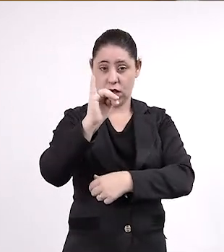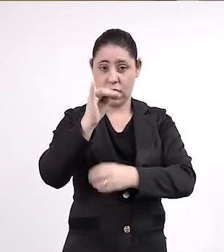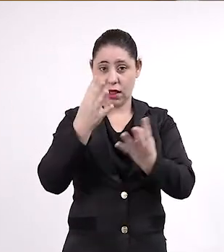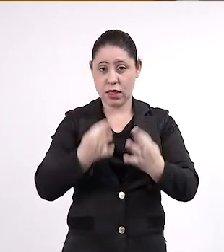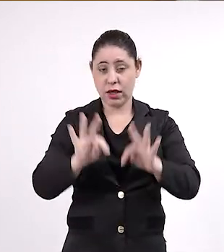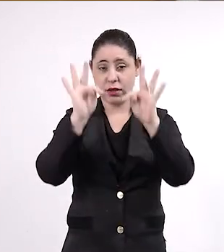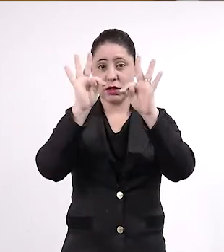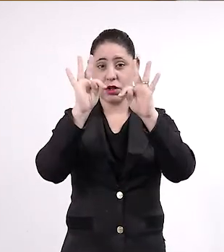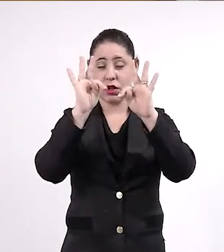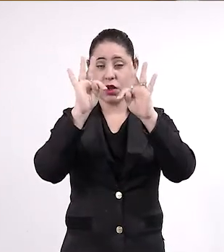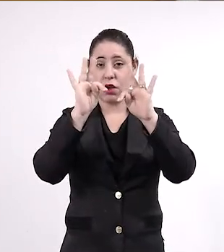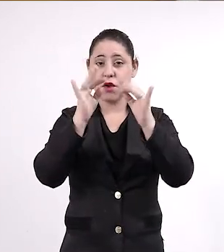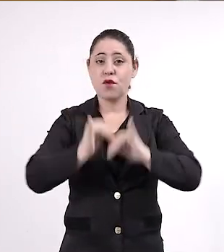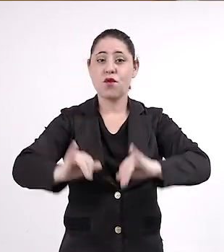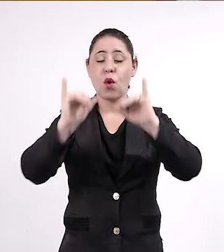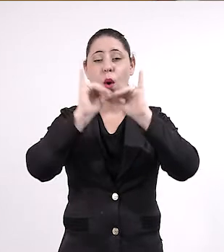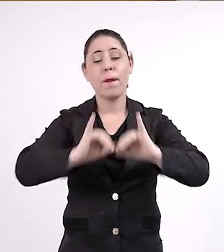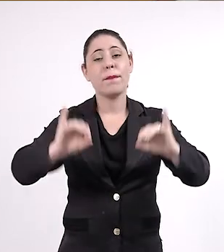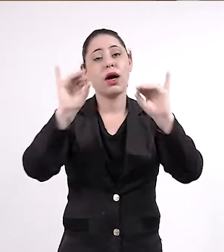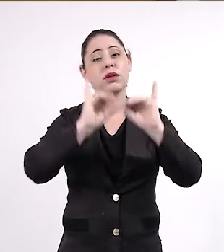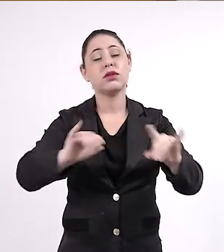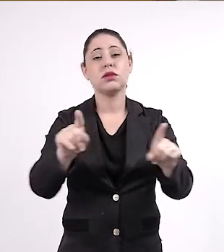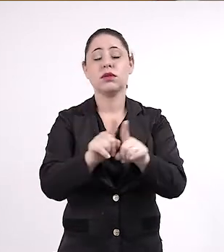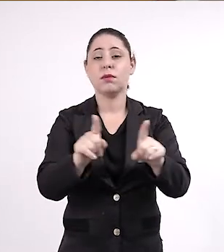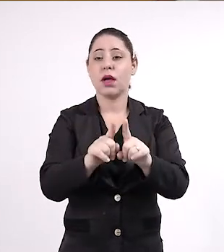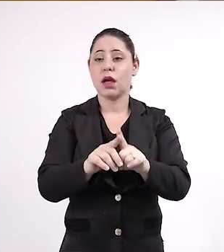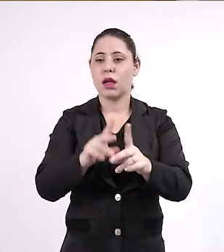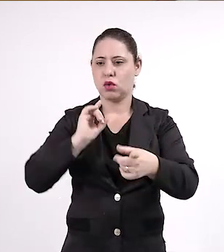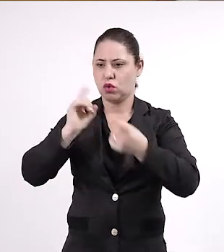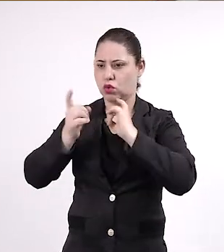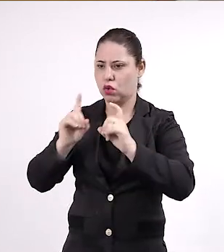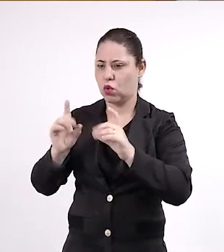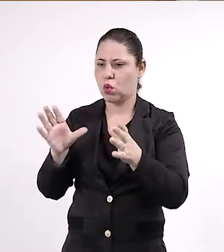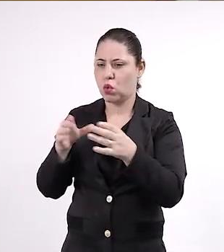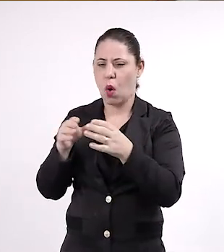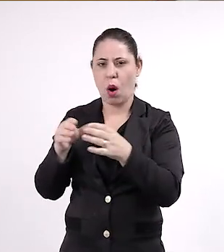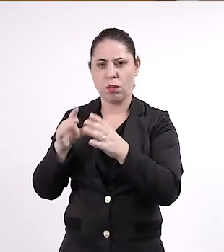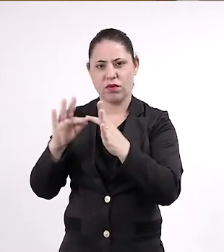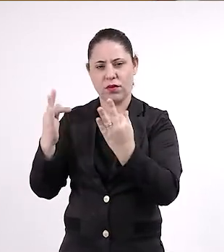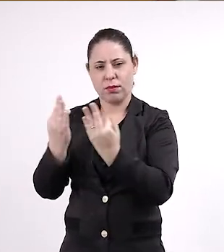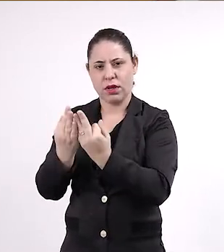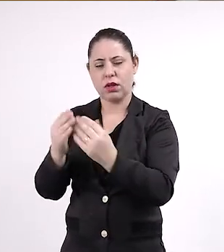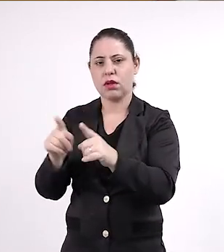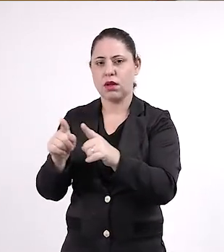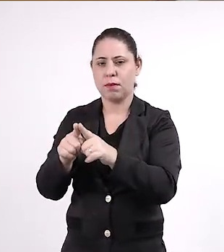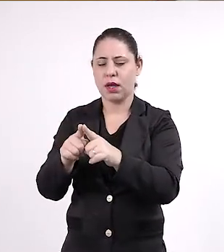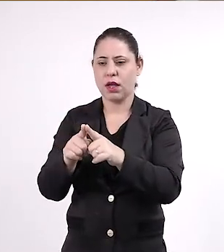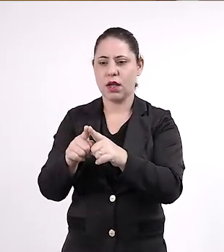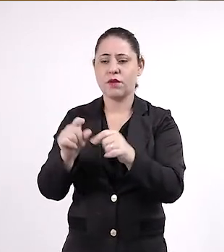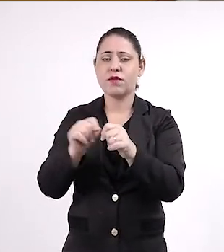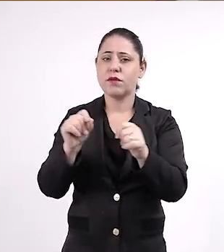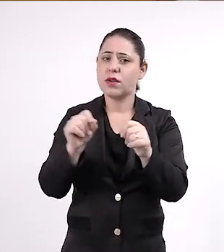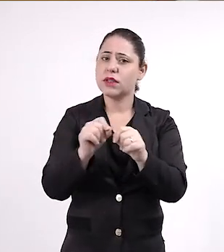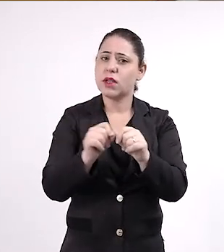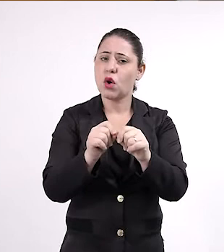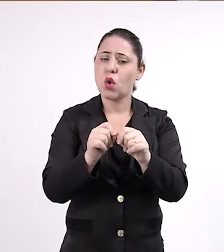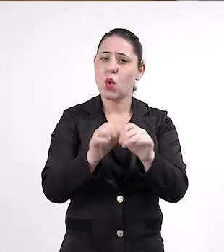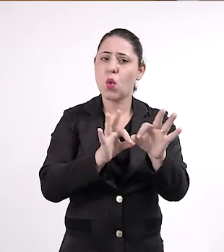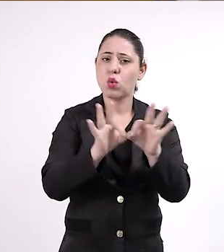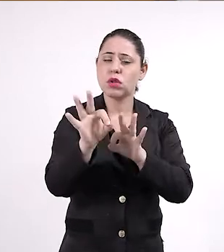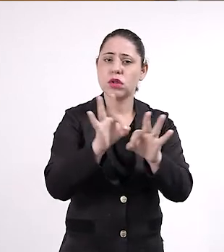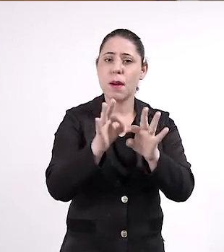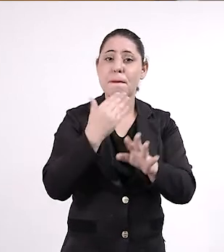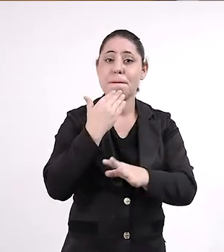TI, que cuida de toda a parte de informática, está reunido com os defensores da área de família, porque nós temos a intenção de